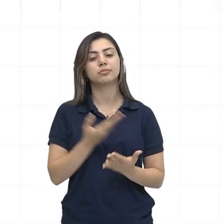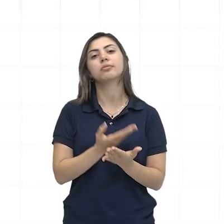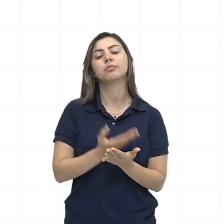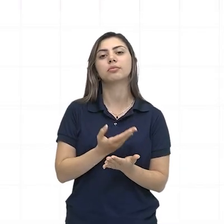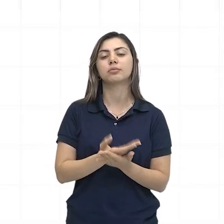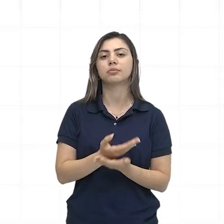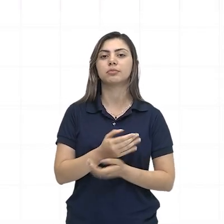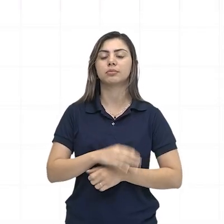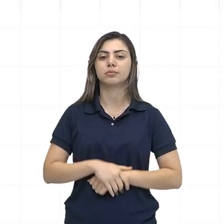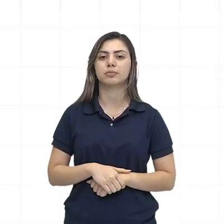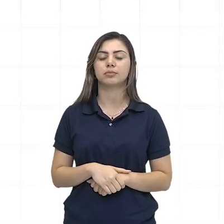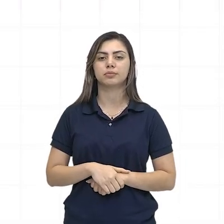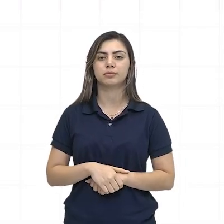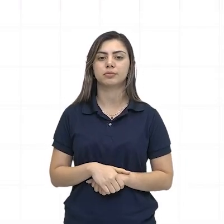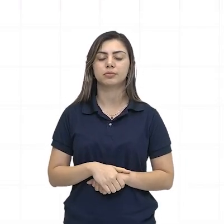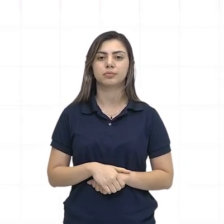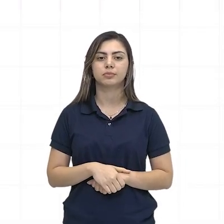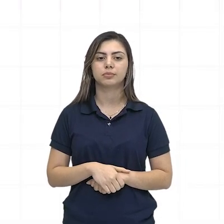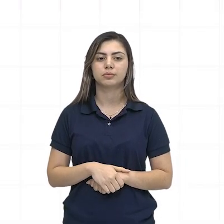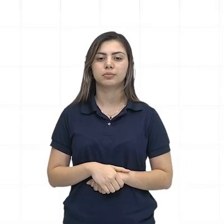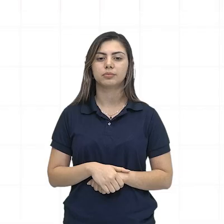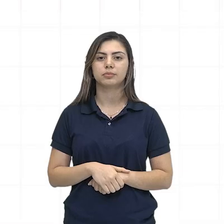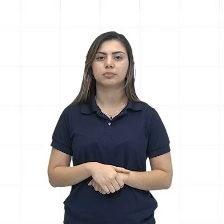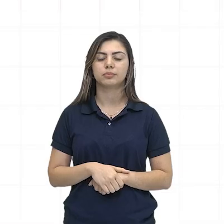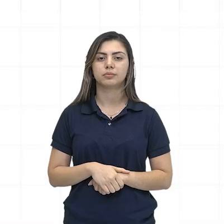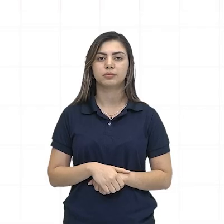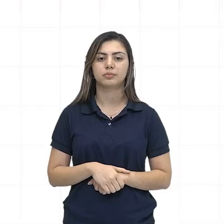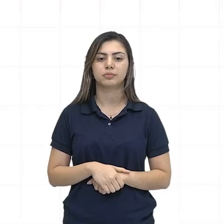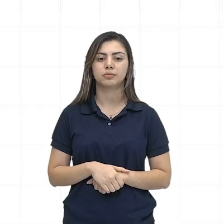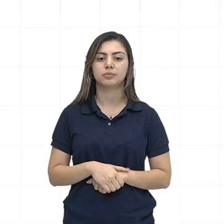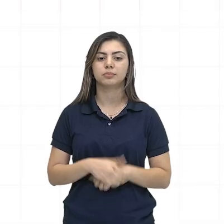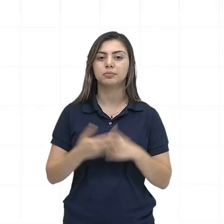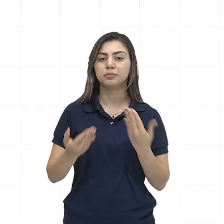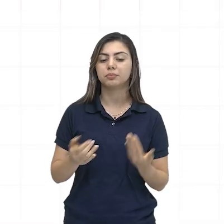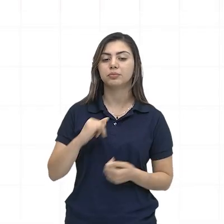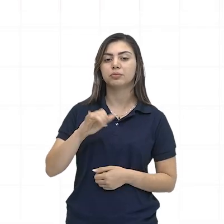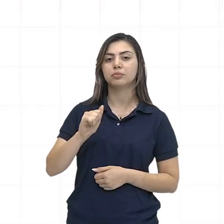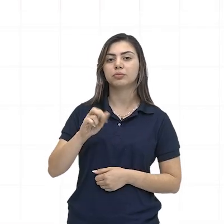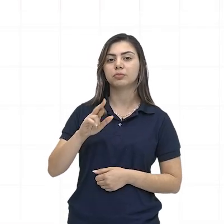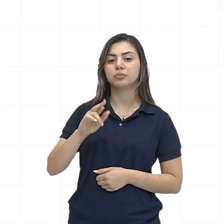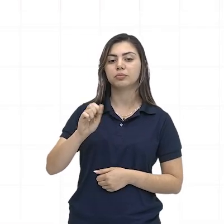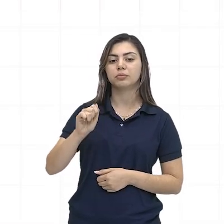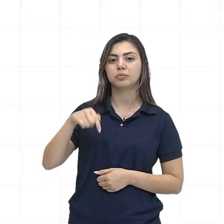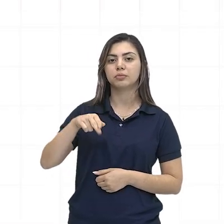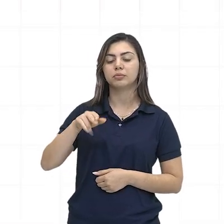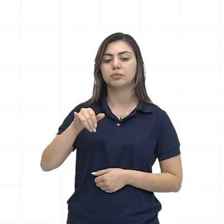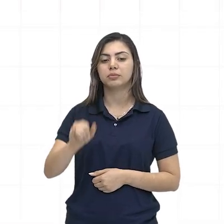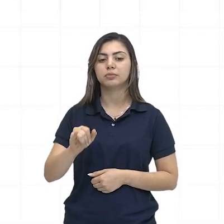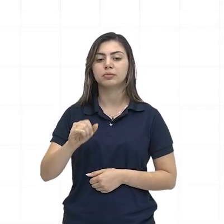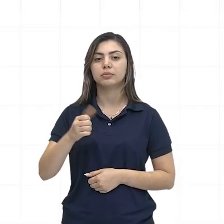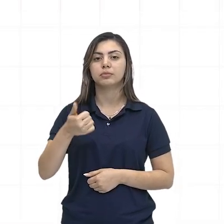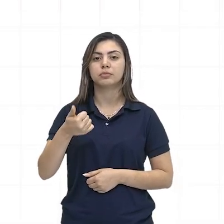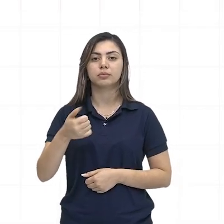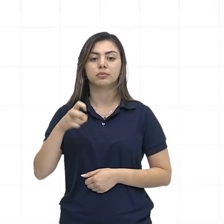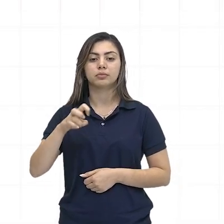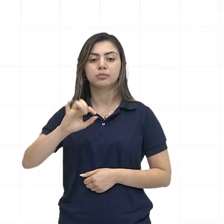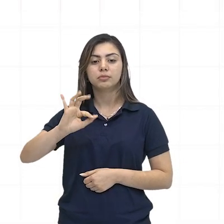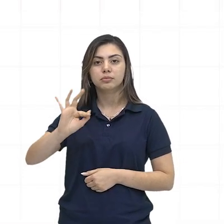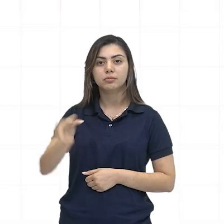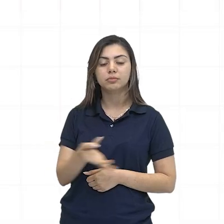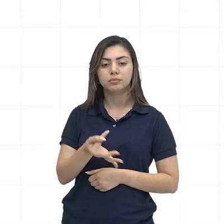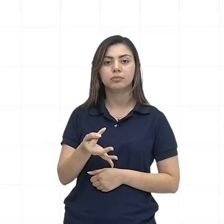aqui da Semana Santa, tá? Então, ó, o nosso jaraqui, ó, no caso, 15 toneladas,